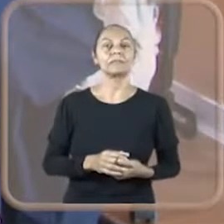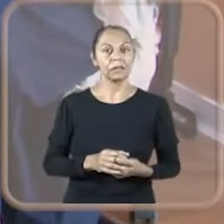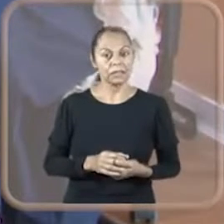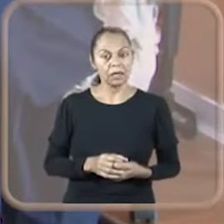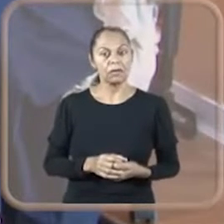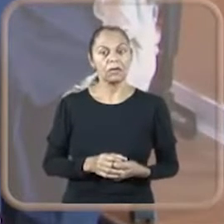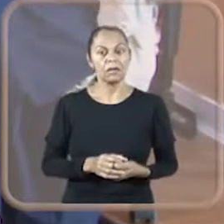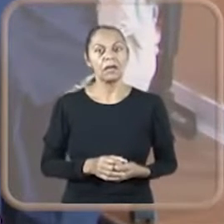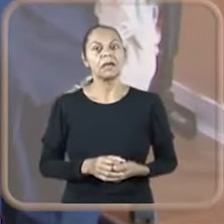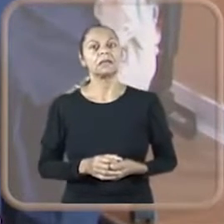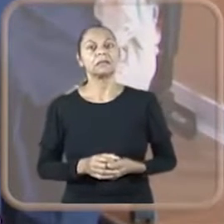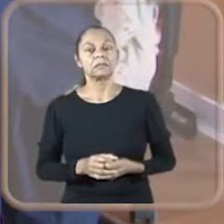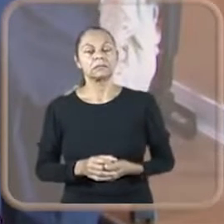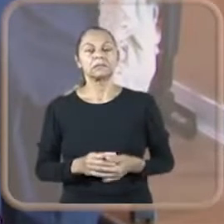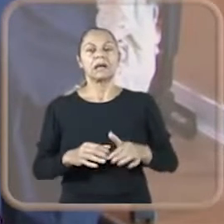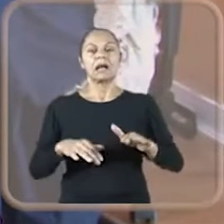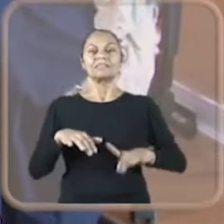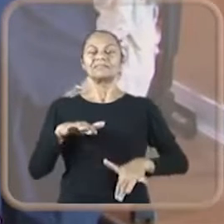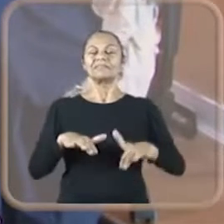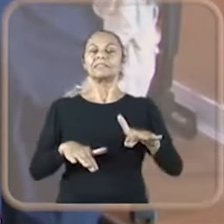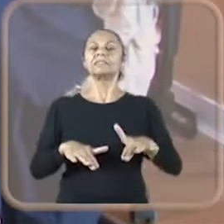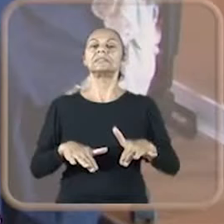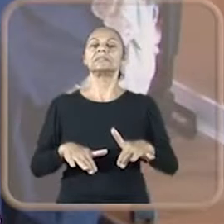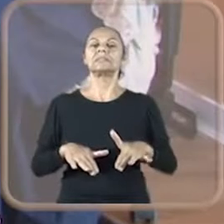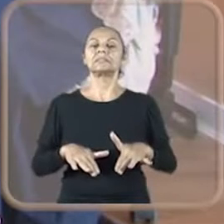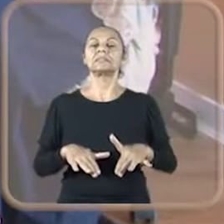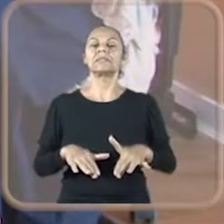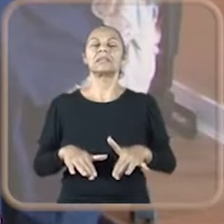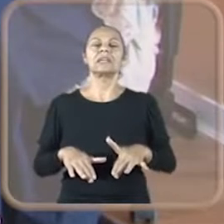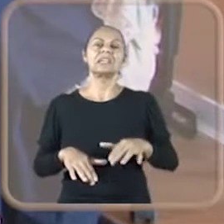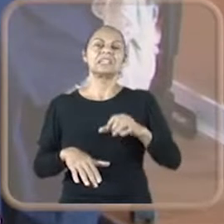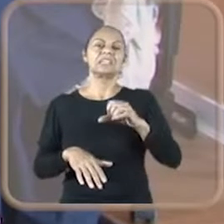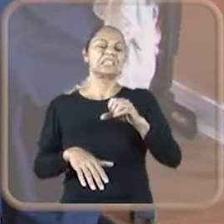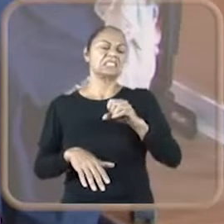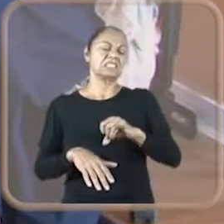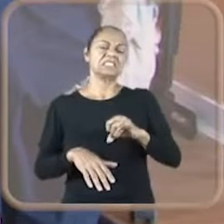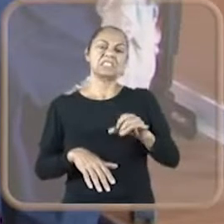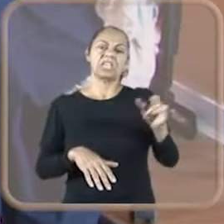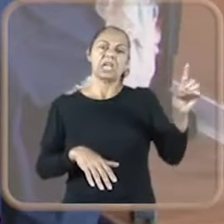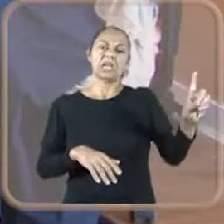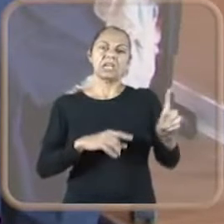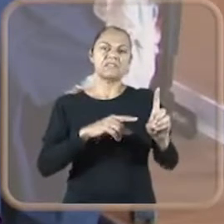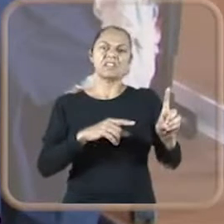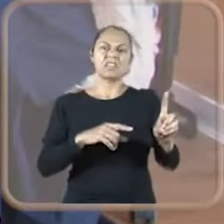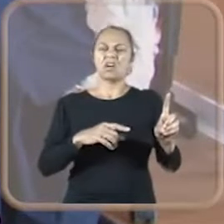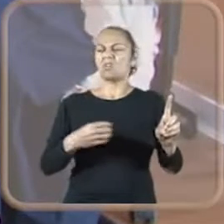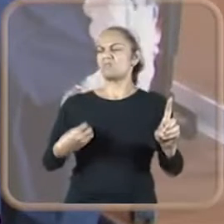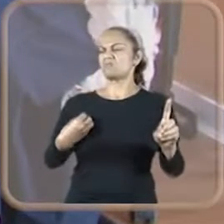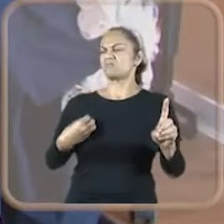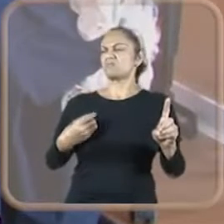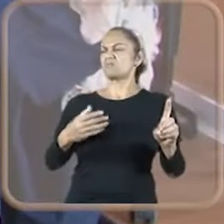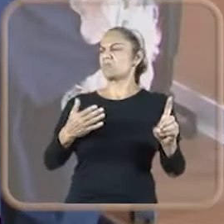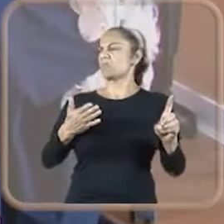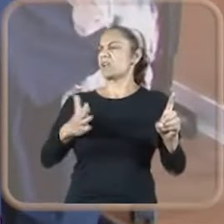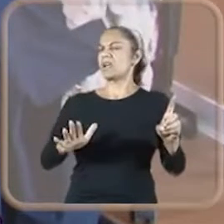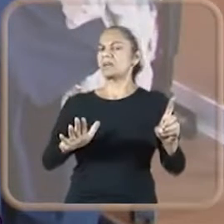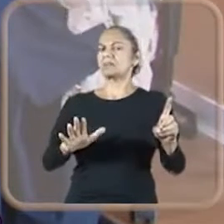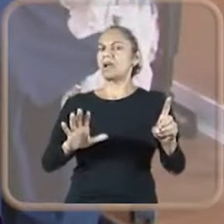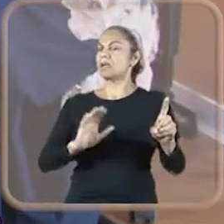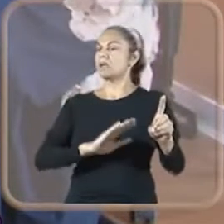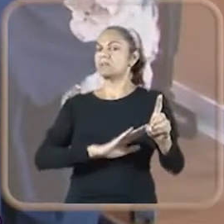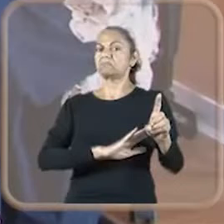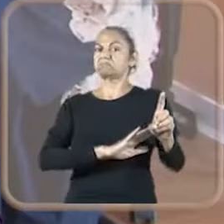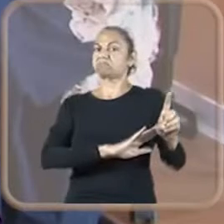que ele causou. Então, ela é até muito mais gravosa para... Né? E se ele disser, não, eu não quero participar, a gente pode